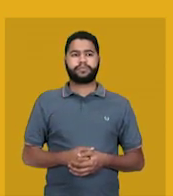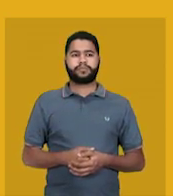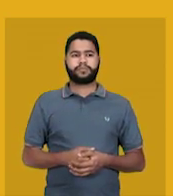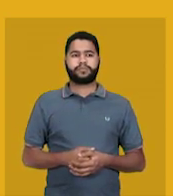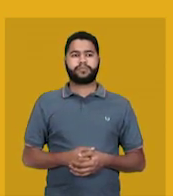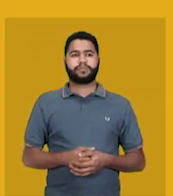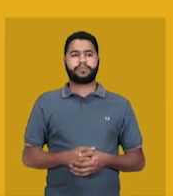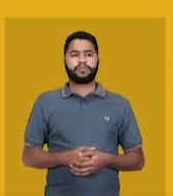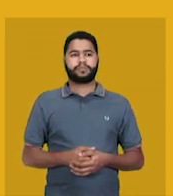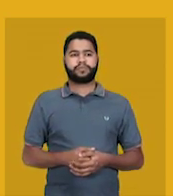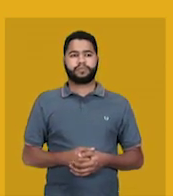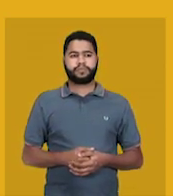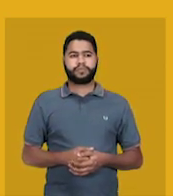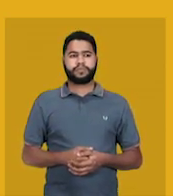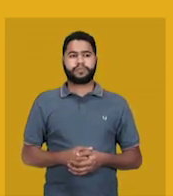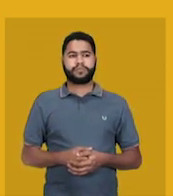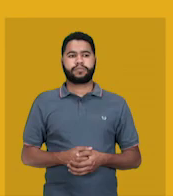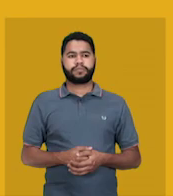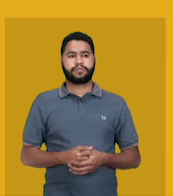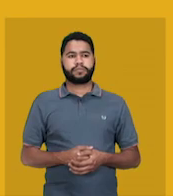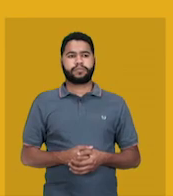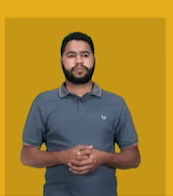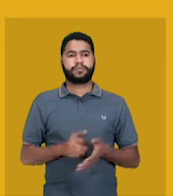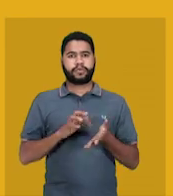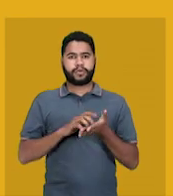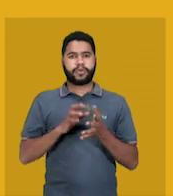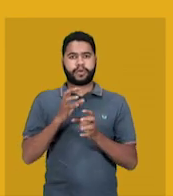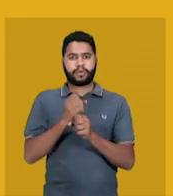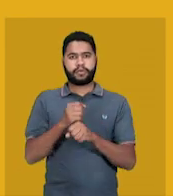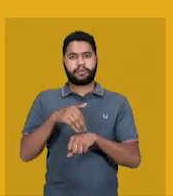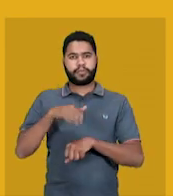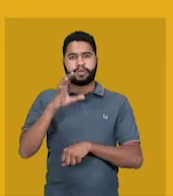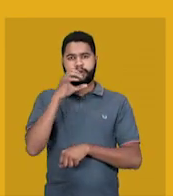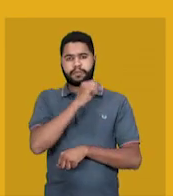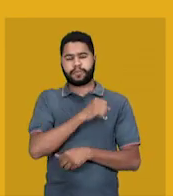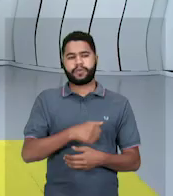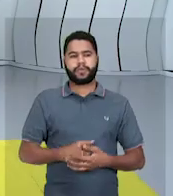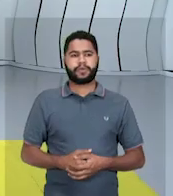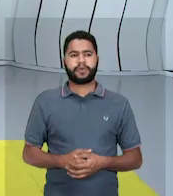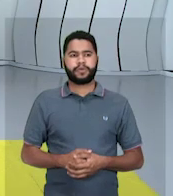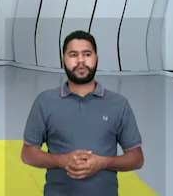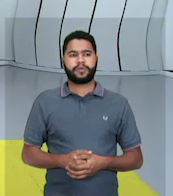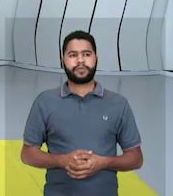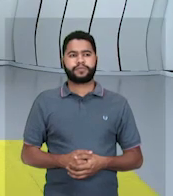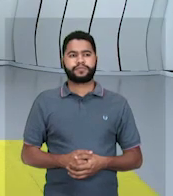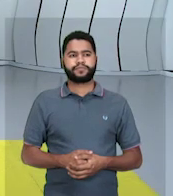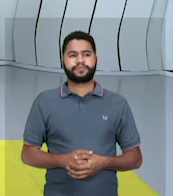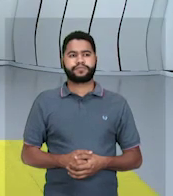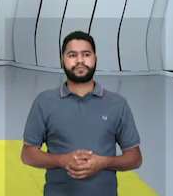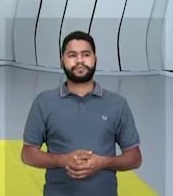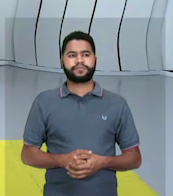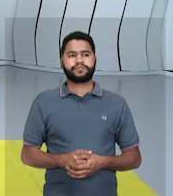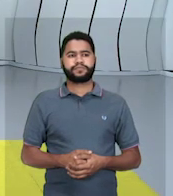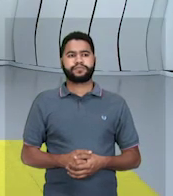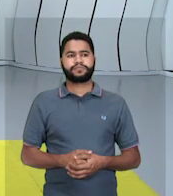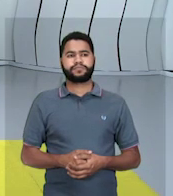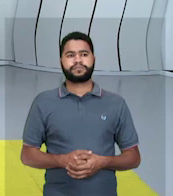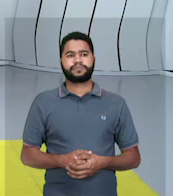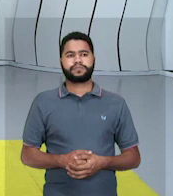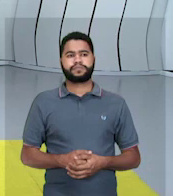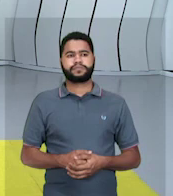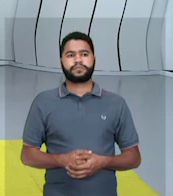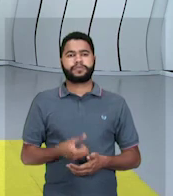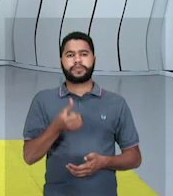em x você igual fazendo calculadora pra gente ver um pouquinho de tempo 18x 36 nós